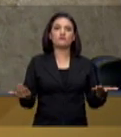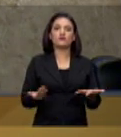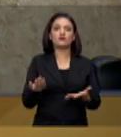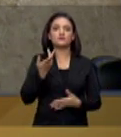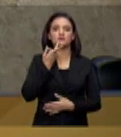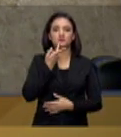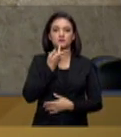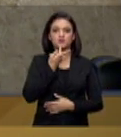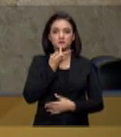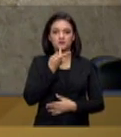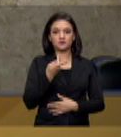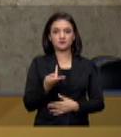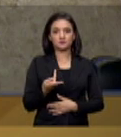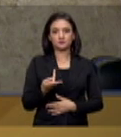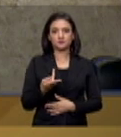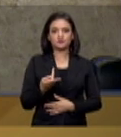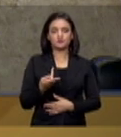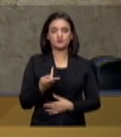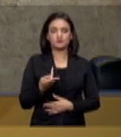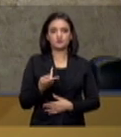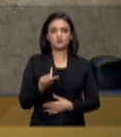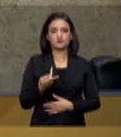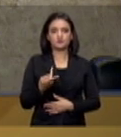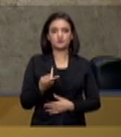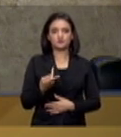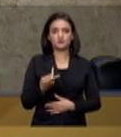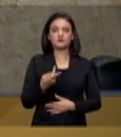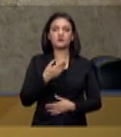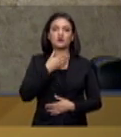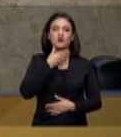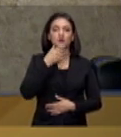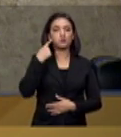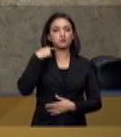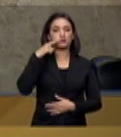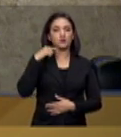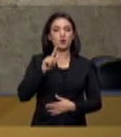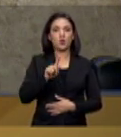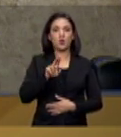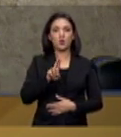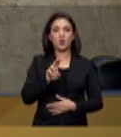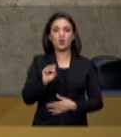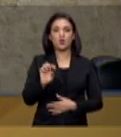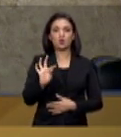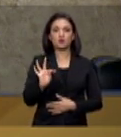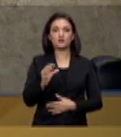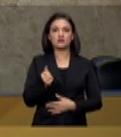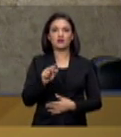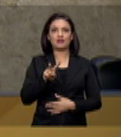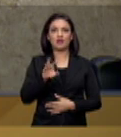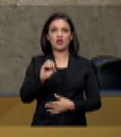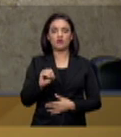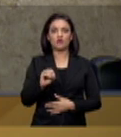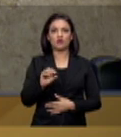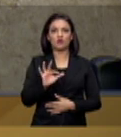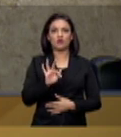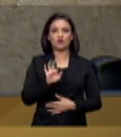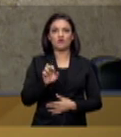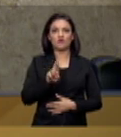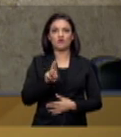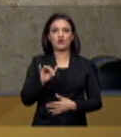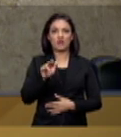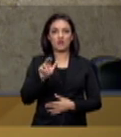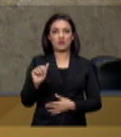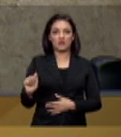então, agora ao doutor Gustavo Ferreira Gomes, que falará pelos impetrantes.